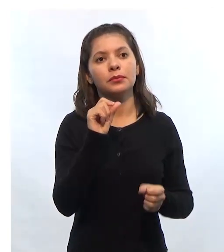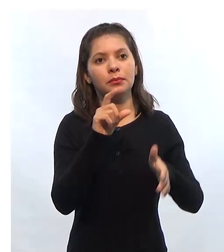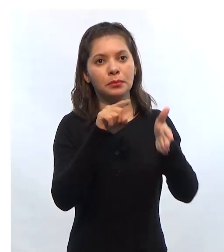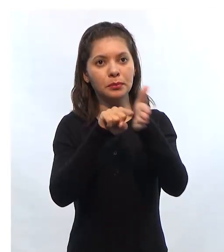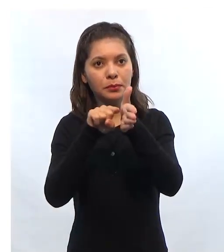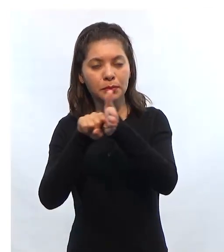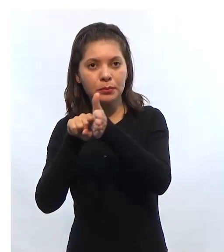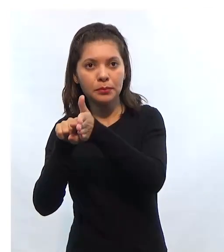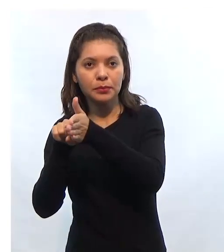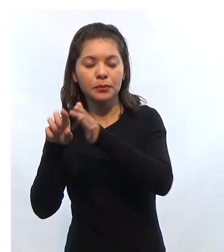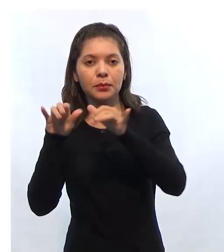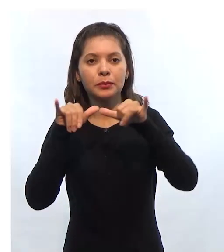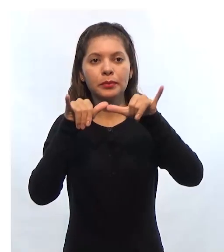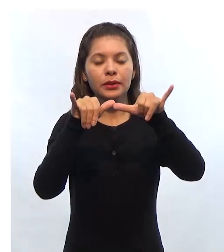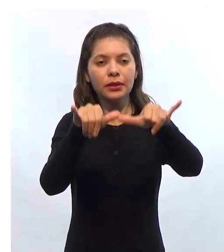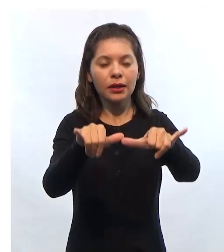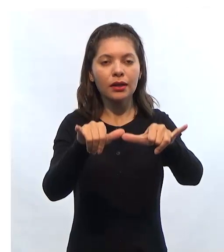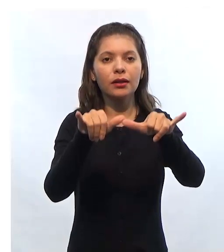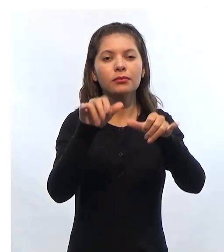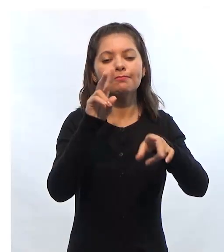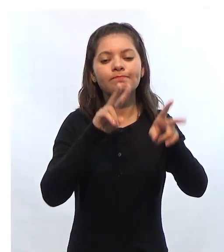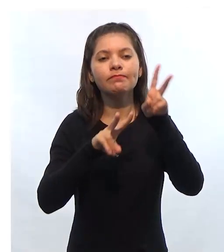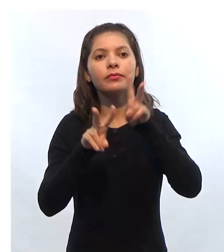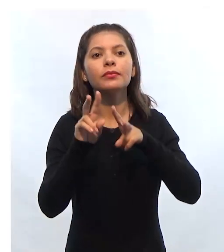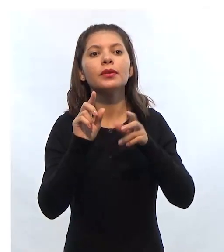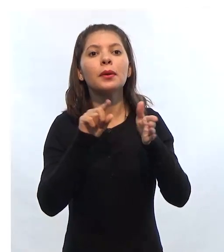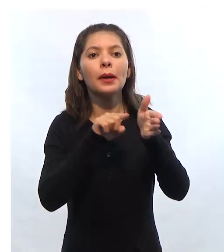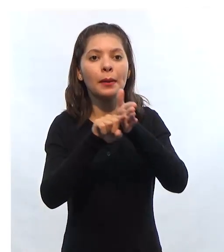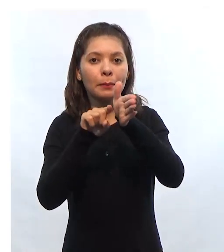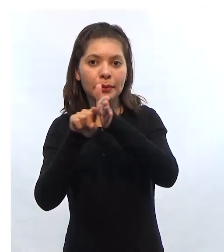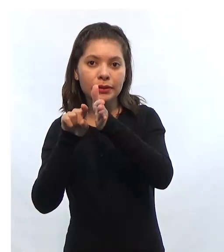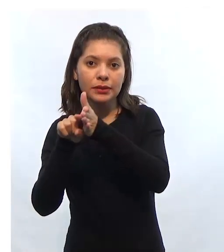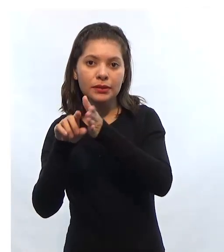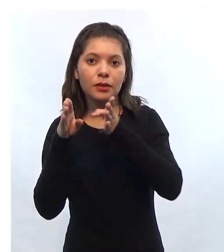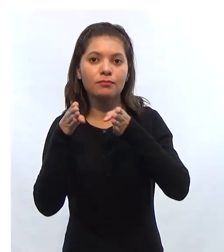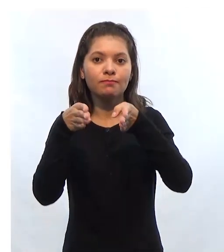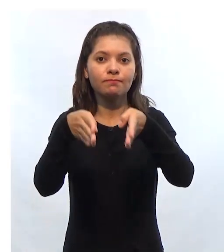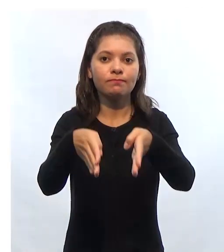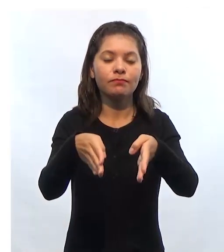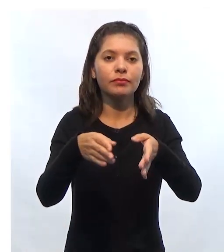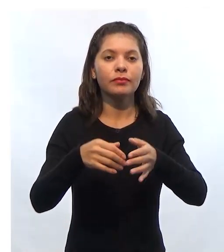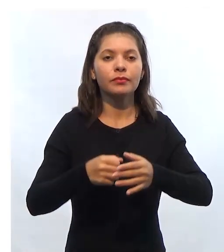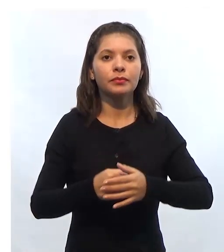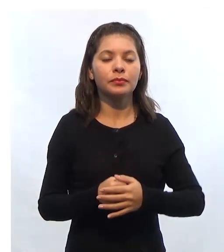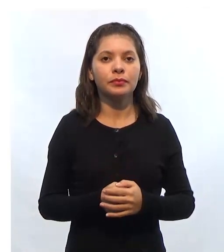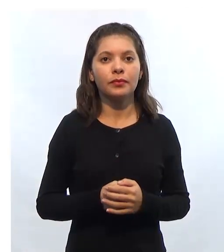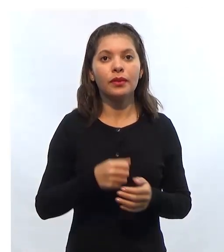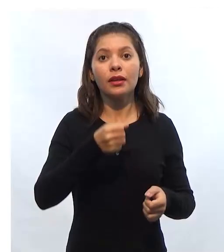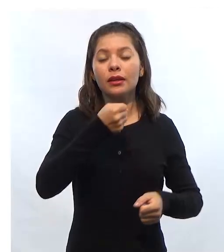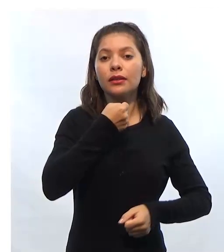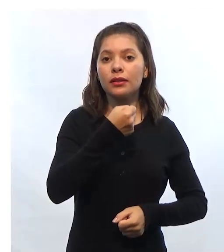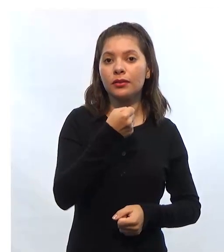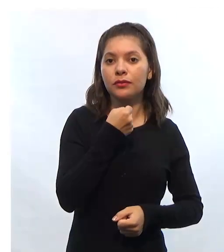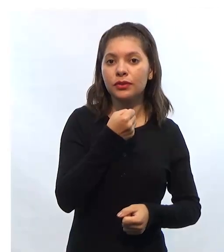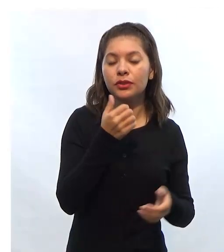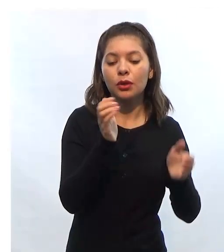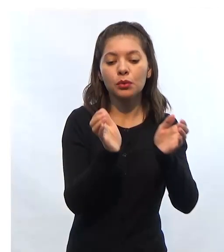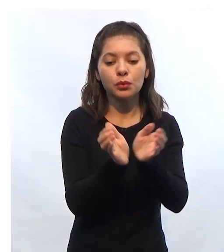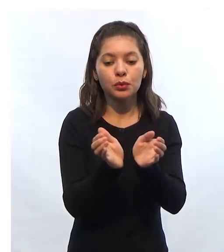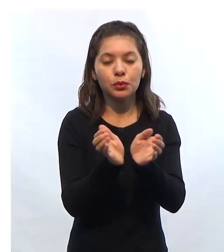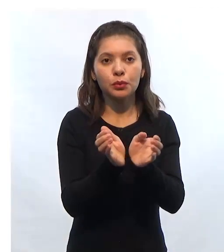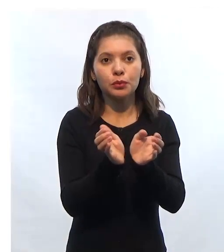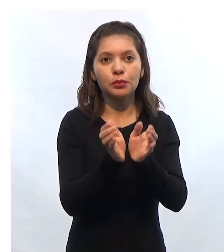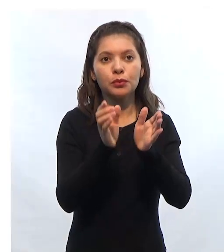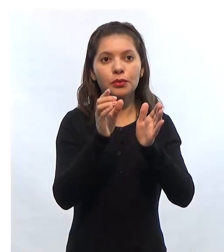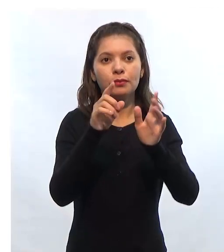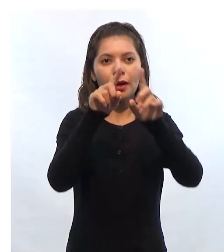gente pode fazer pesquisa de mercado, pesquisa por observação, pesquisa direta. Então, a pesquisa de mercado são entrevistas com uso de